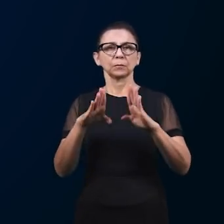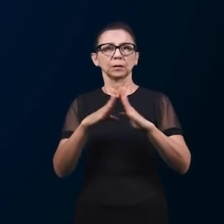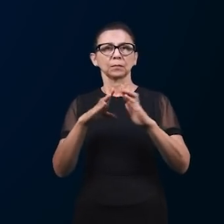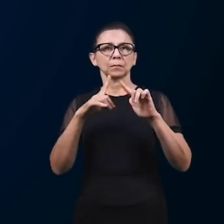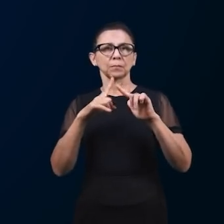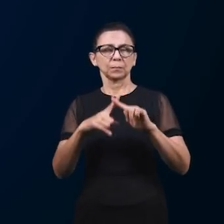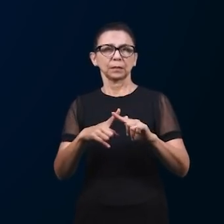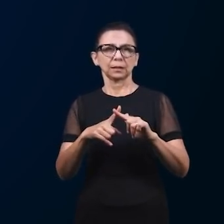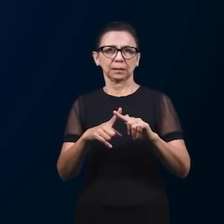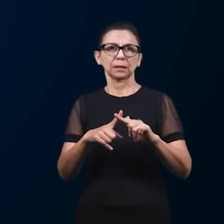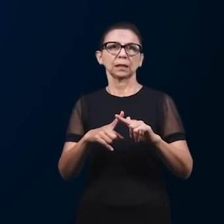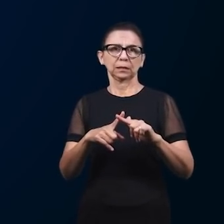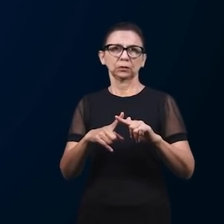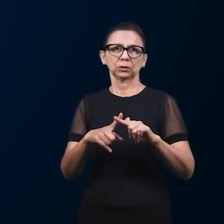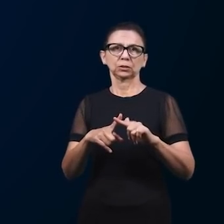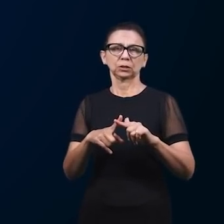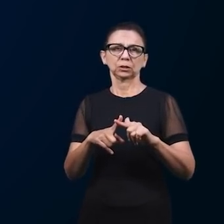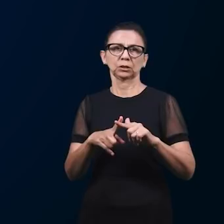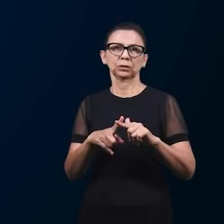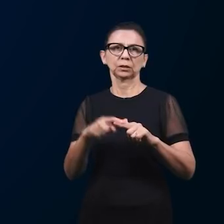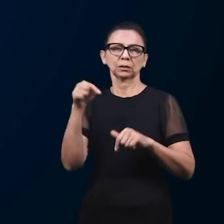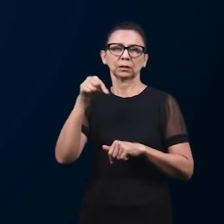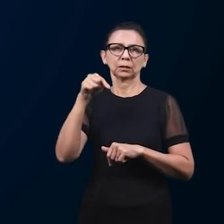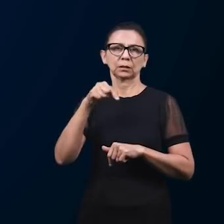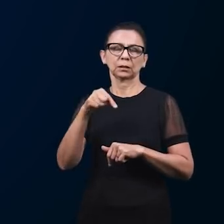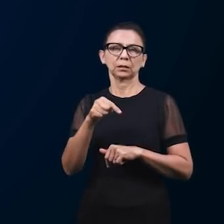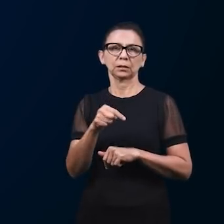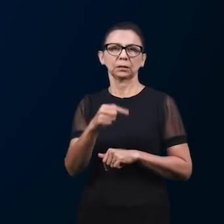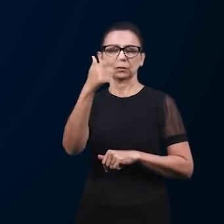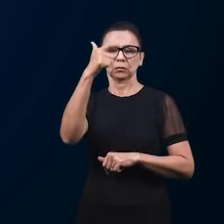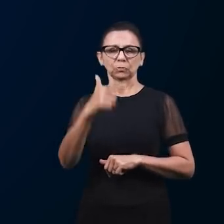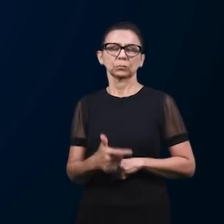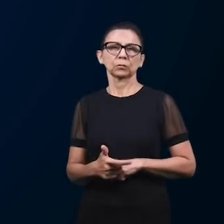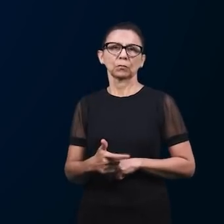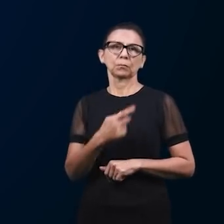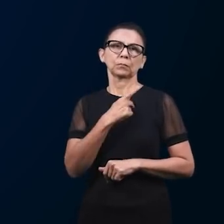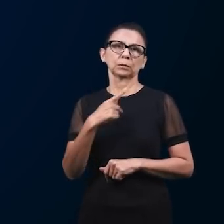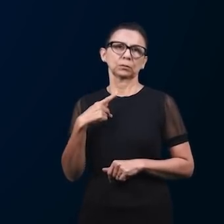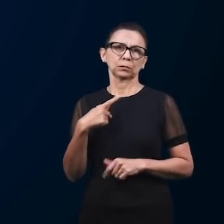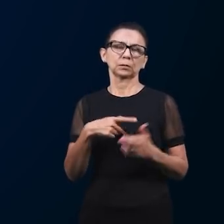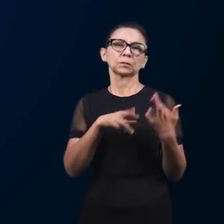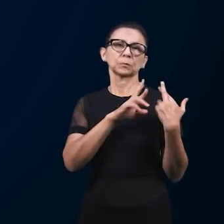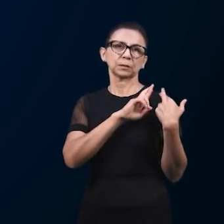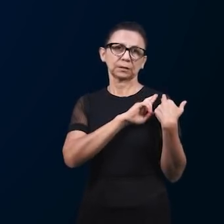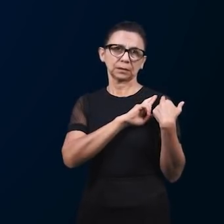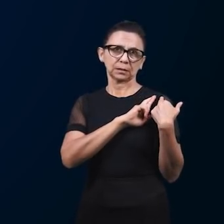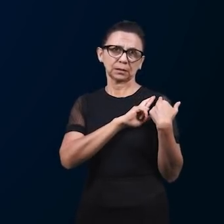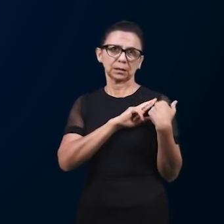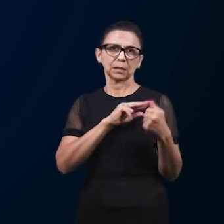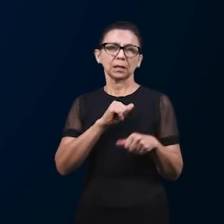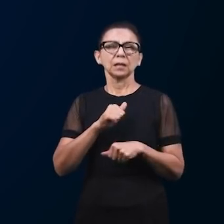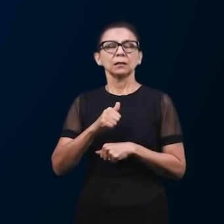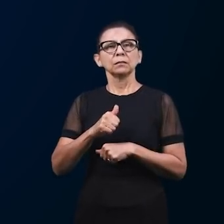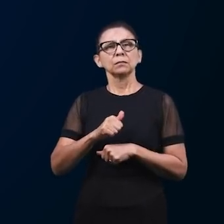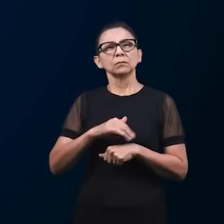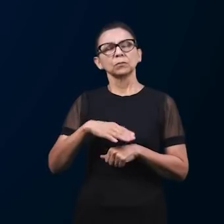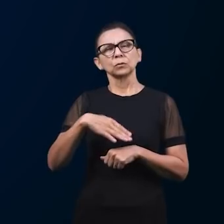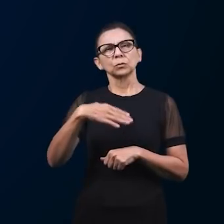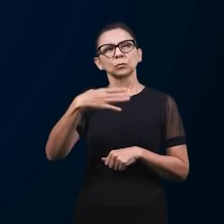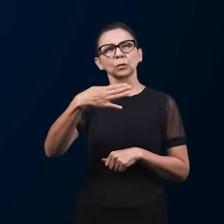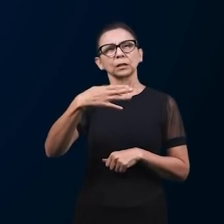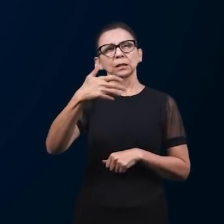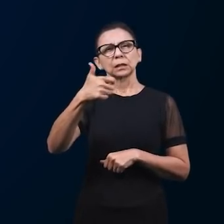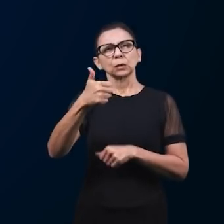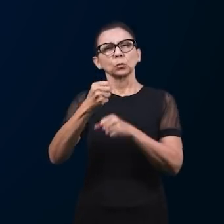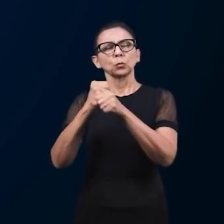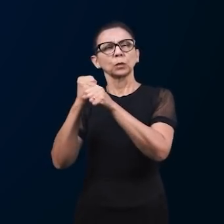a igreja de Greenwich, em Londres, onde estou pastor. Já se passaram mais de 41